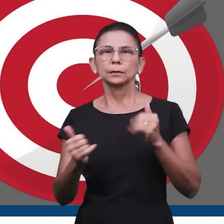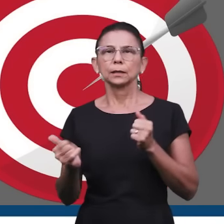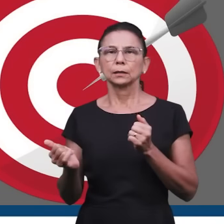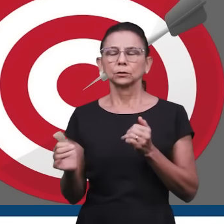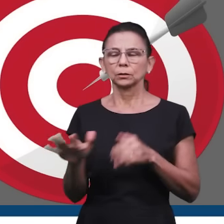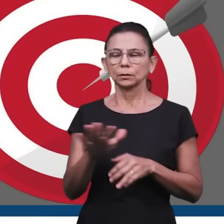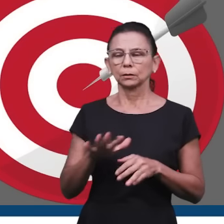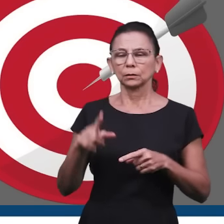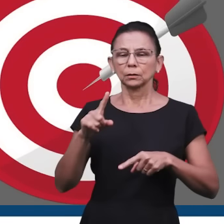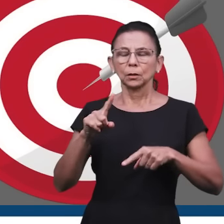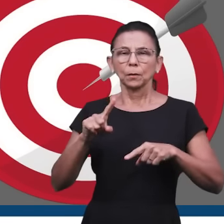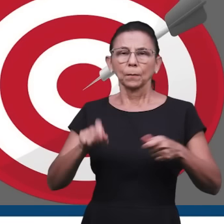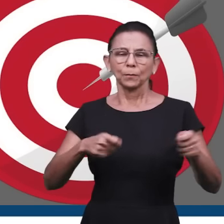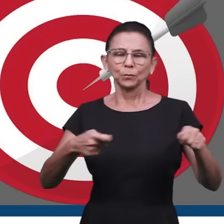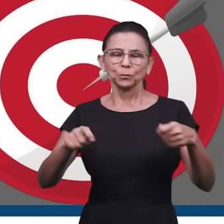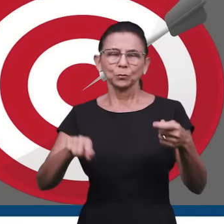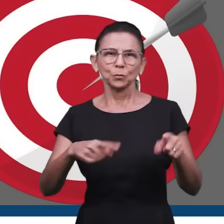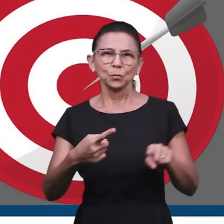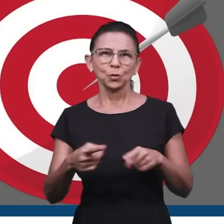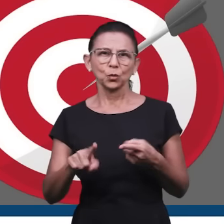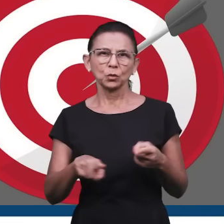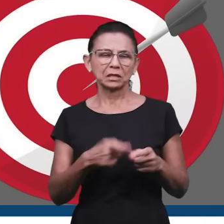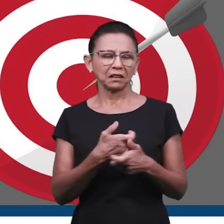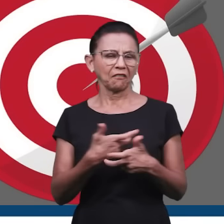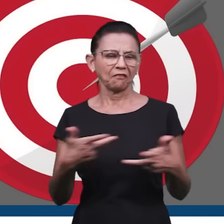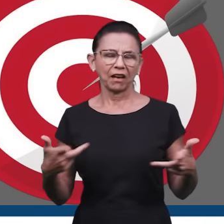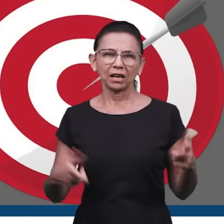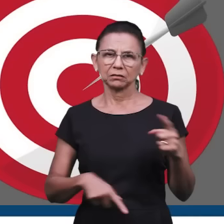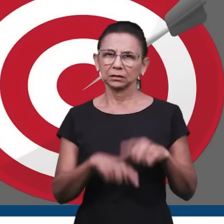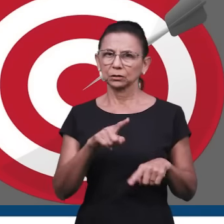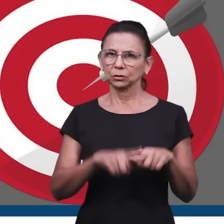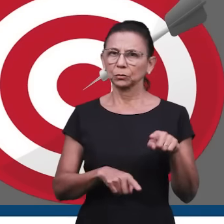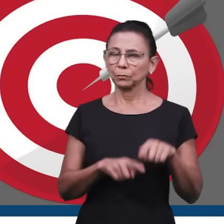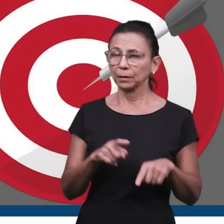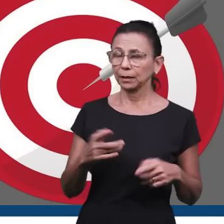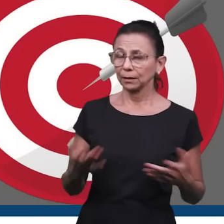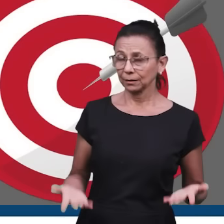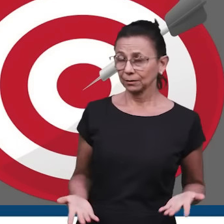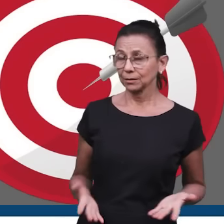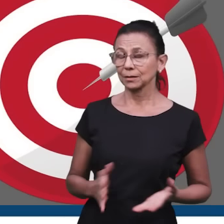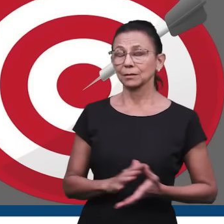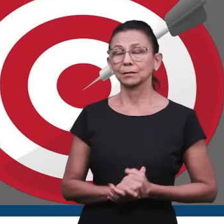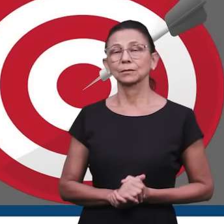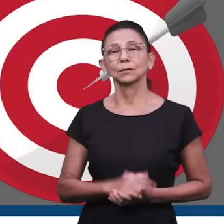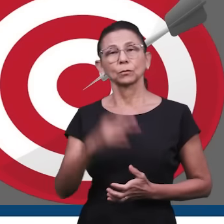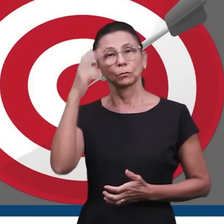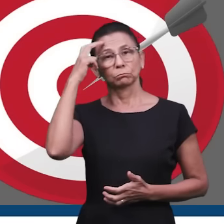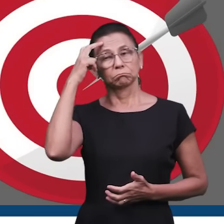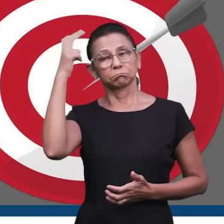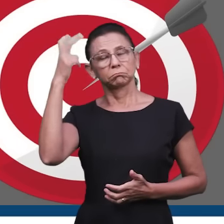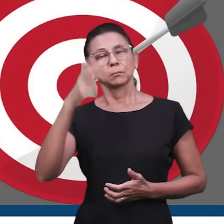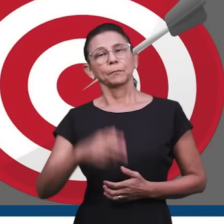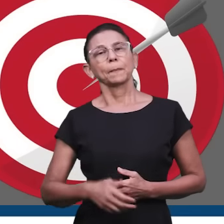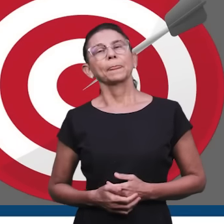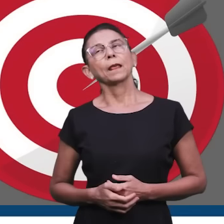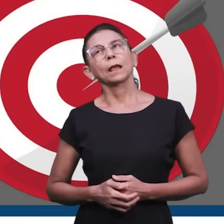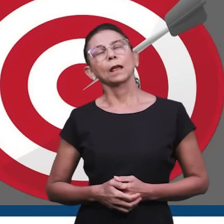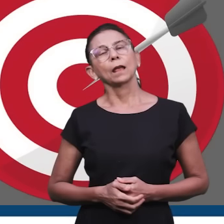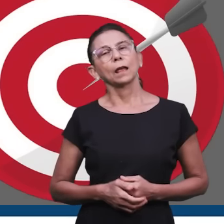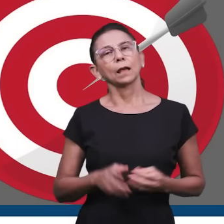habilidades musicais também, conseguem tocar instrumentos musicais, e isso também está associado às altas